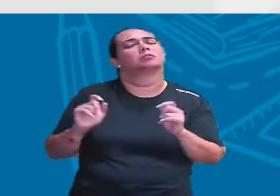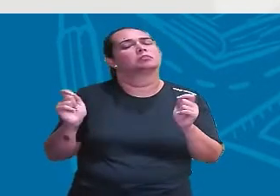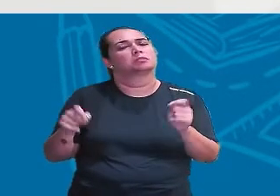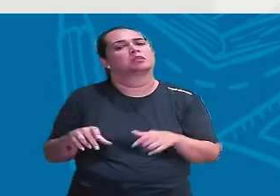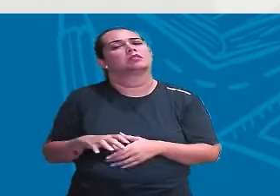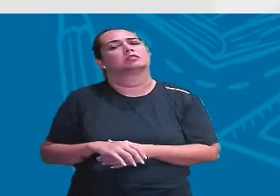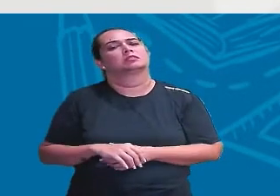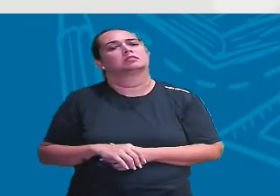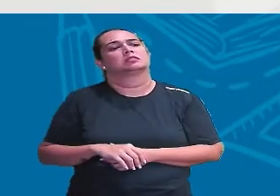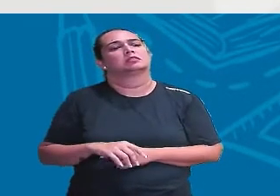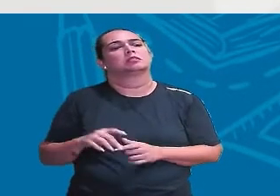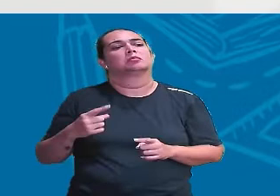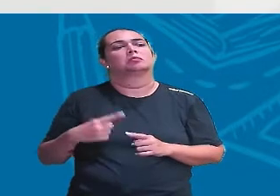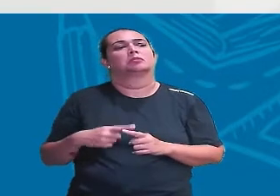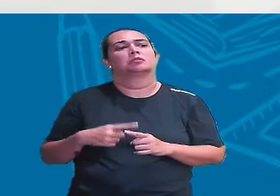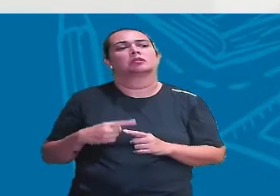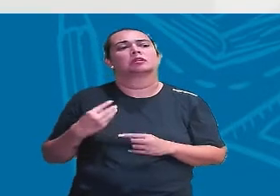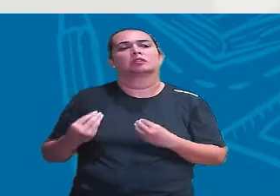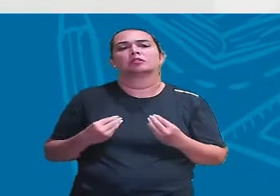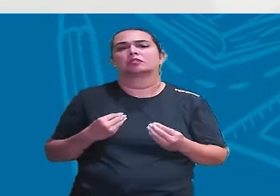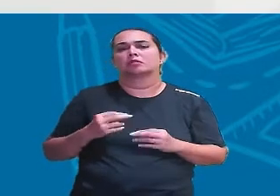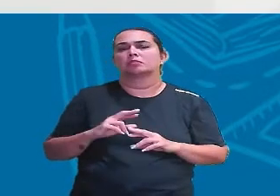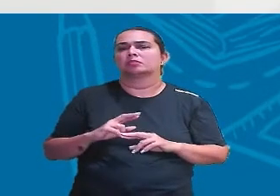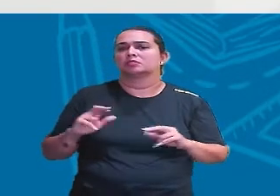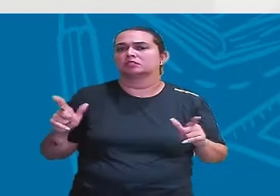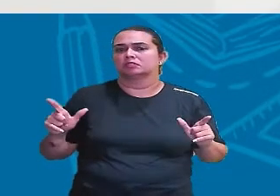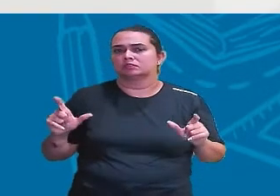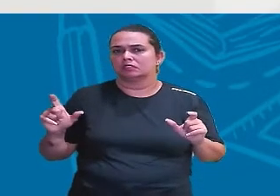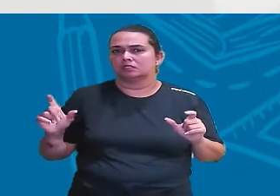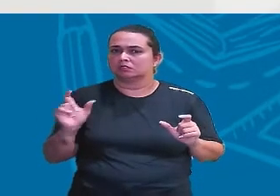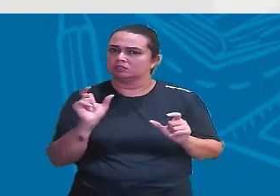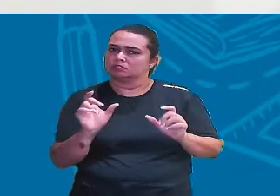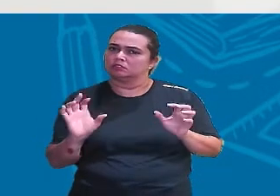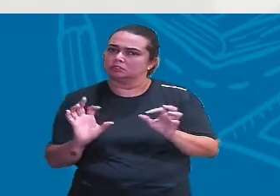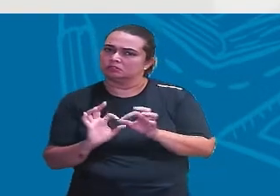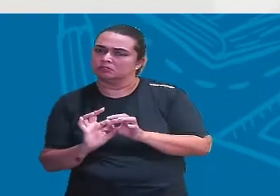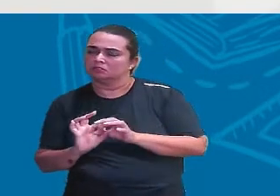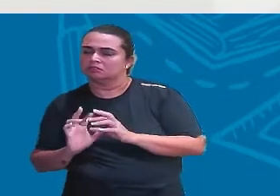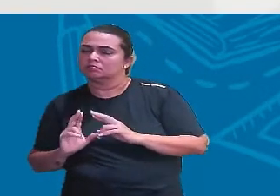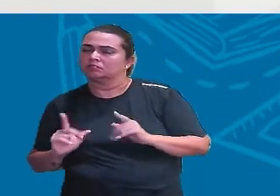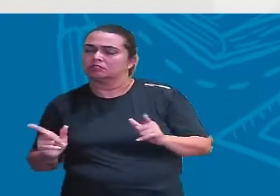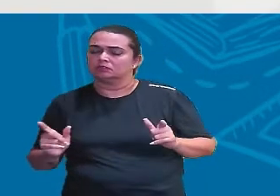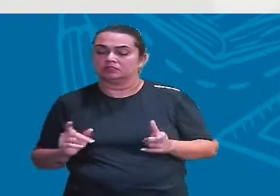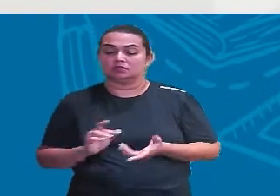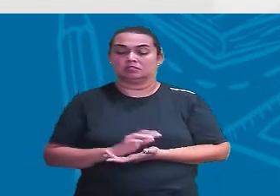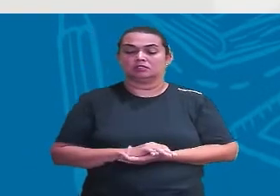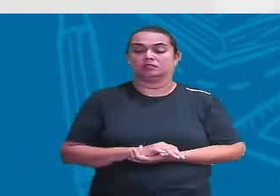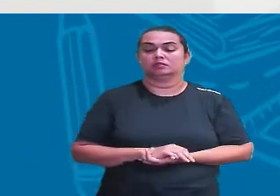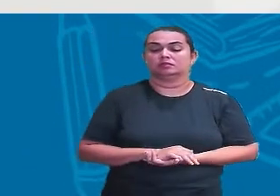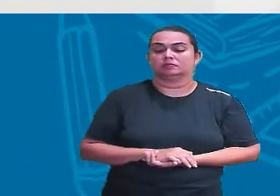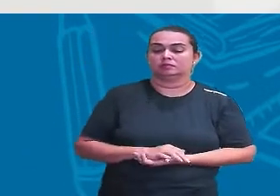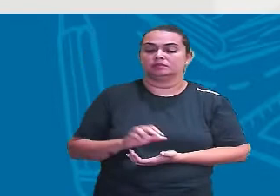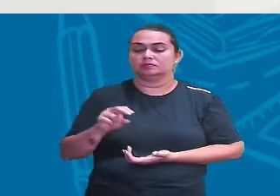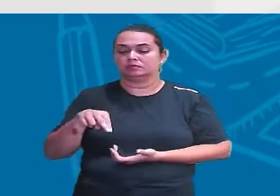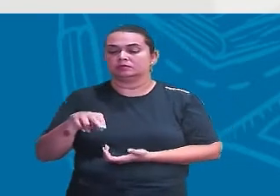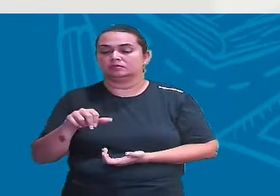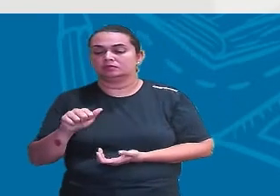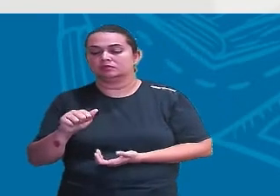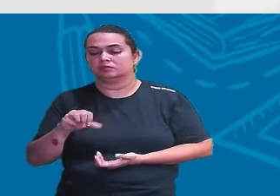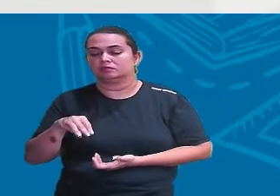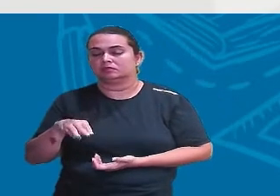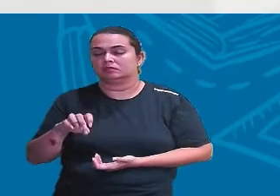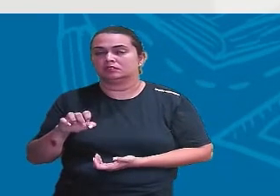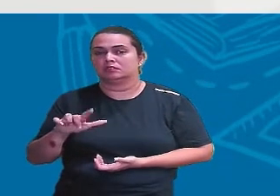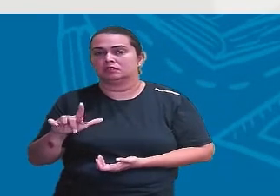eu vou explicar como é que ele não fica na forma de conjunção. Então se liga. Temos também o namely, que quer